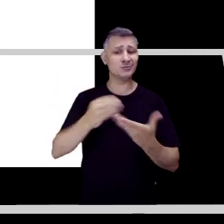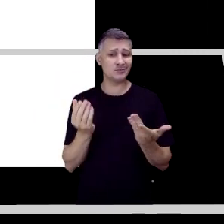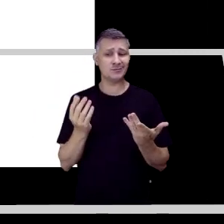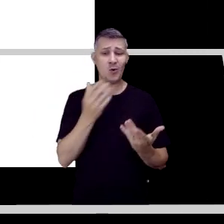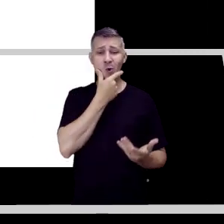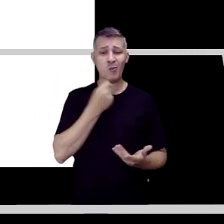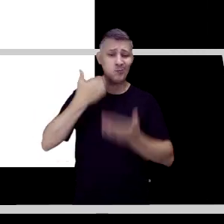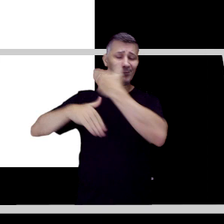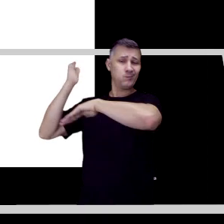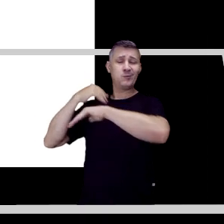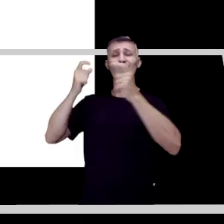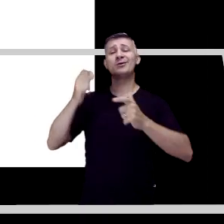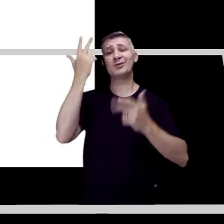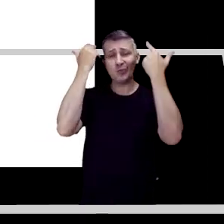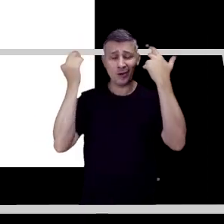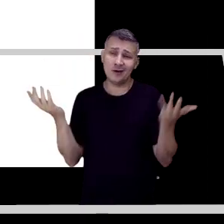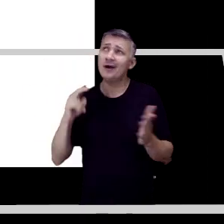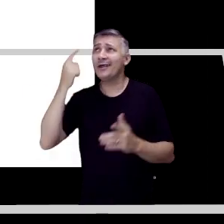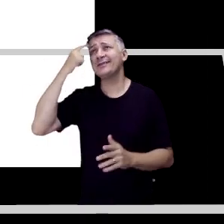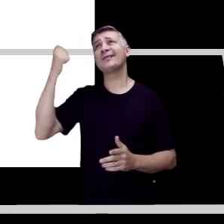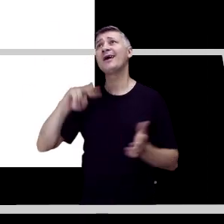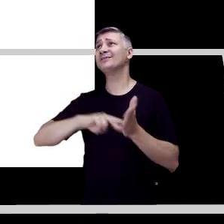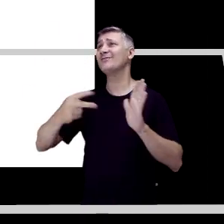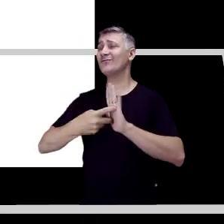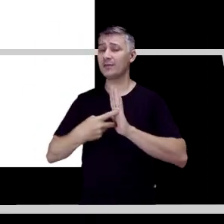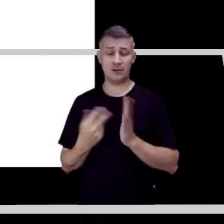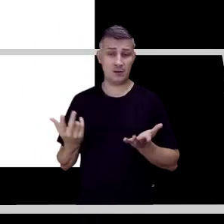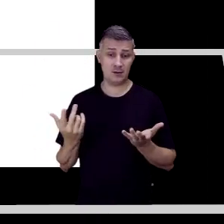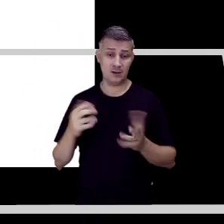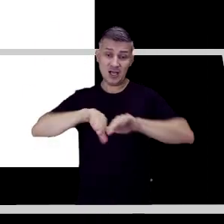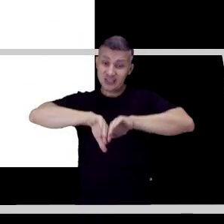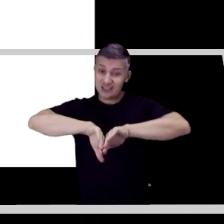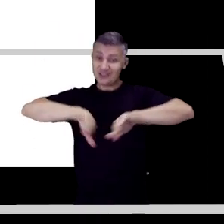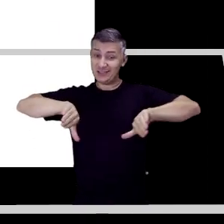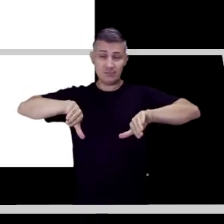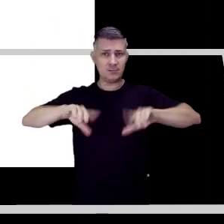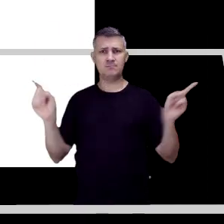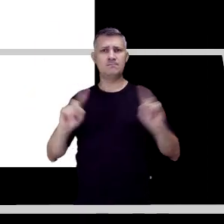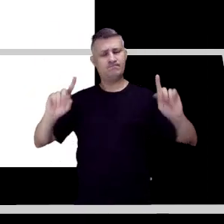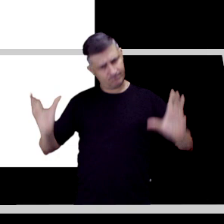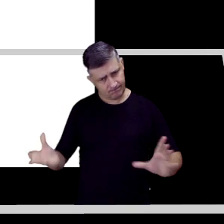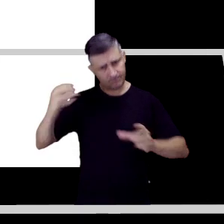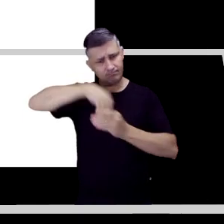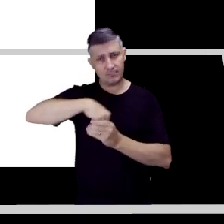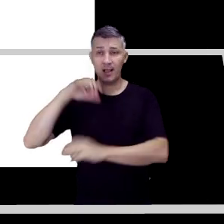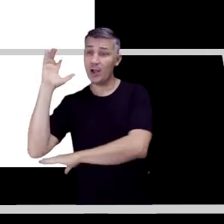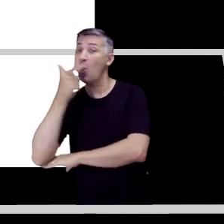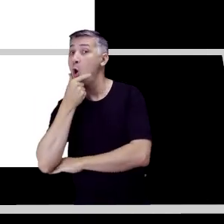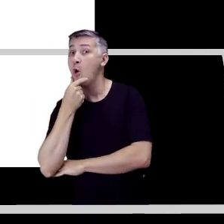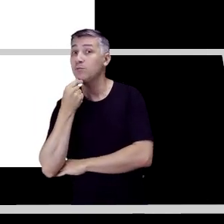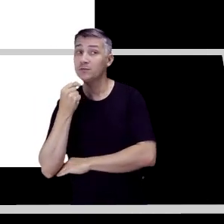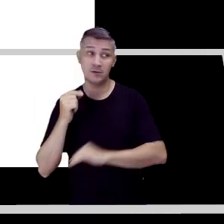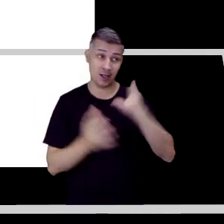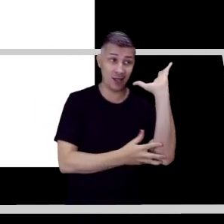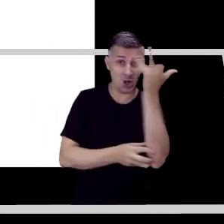uma entidade que tem, assim, ela existe ontologicamente, não? Ela não está separada conceitualmente da